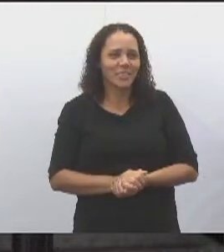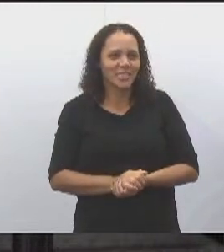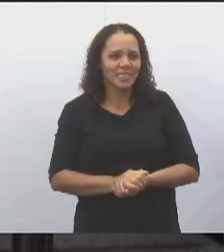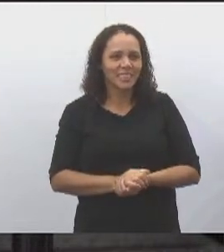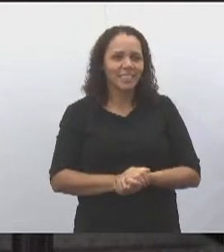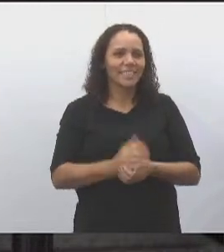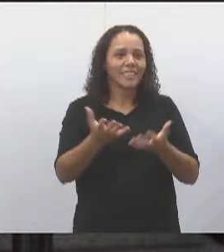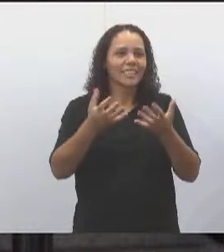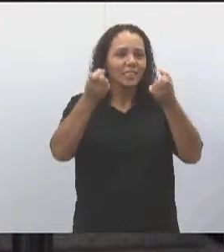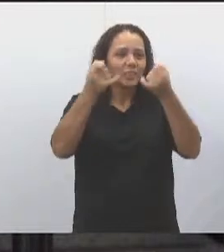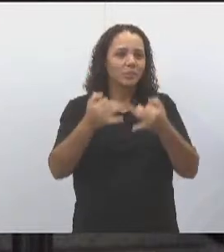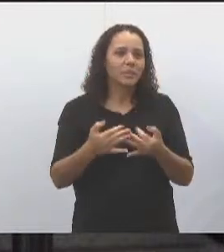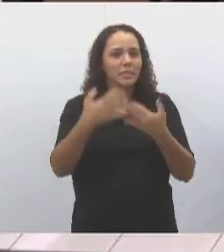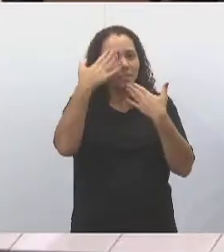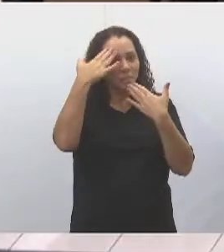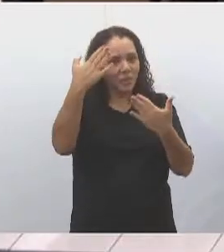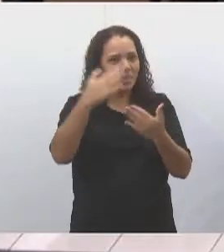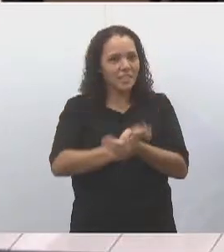que fosse explicado aí também. Muito obrigado.